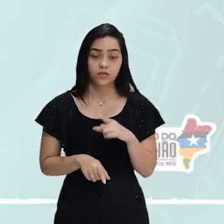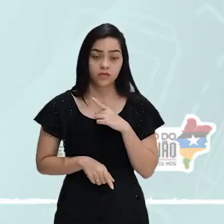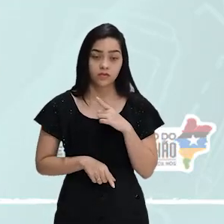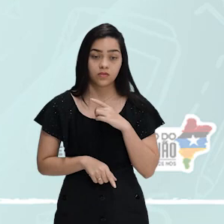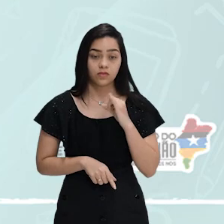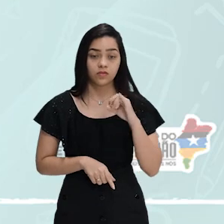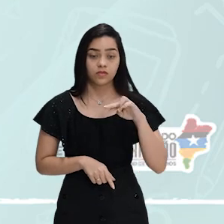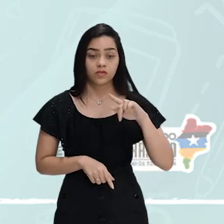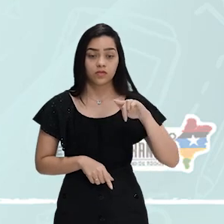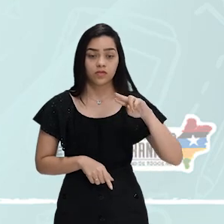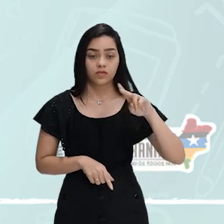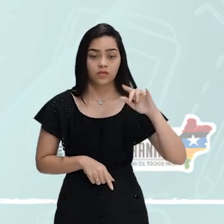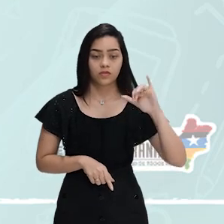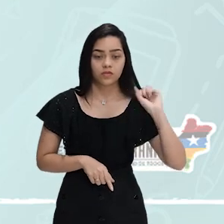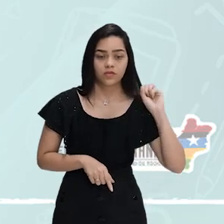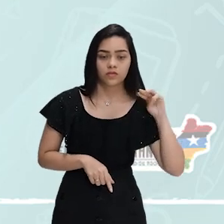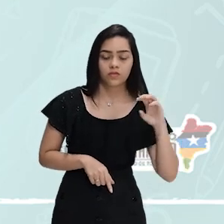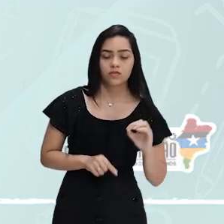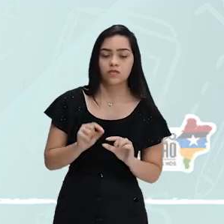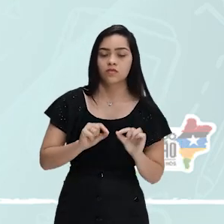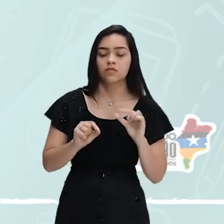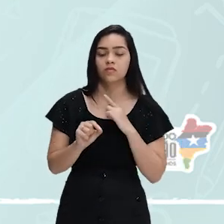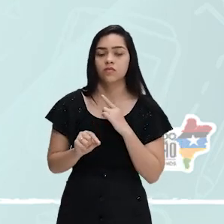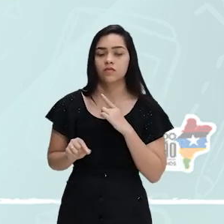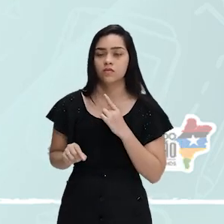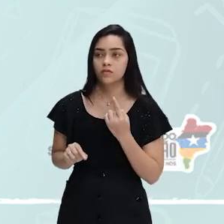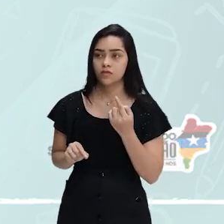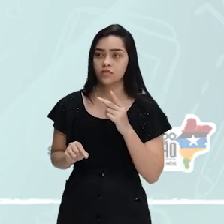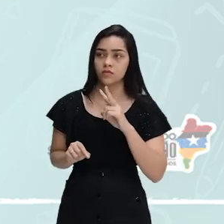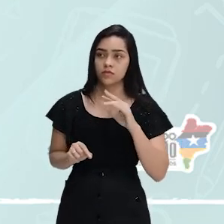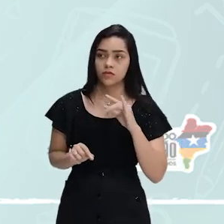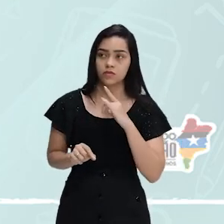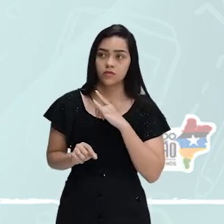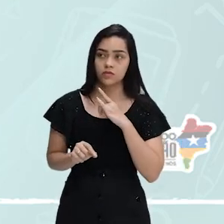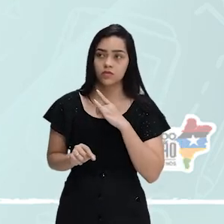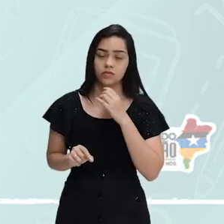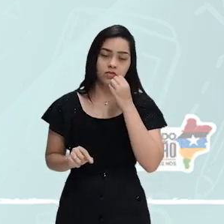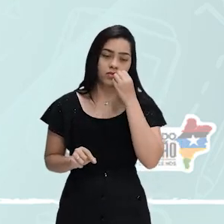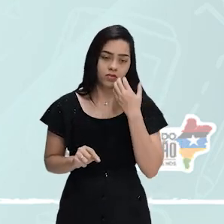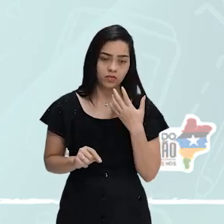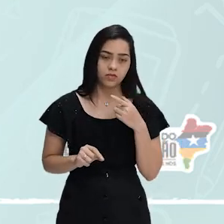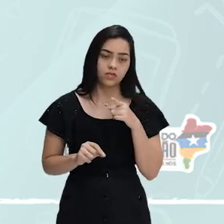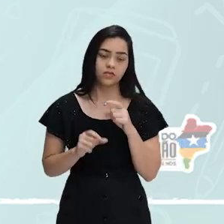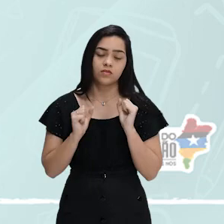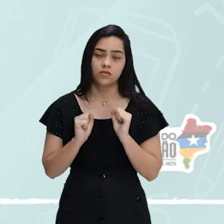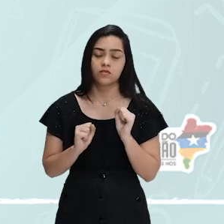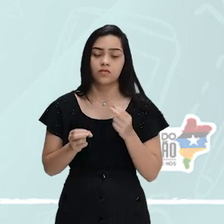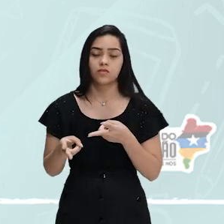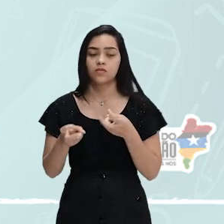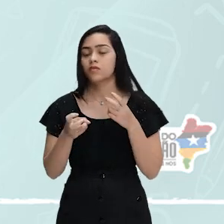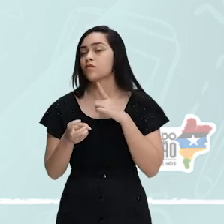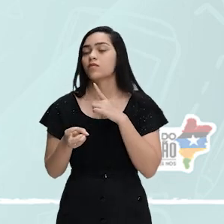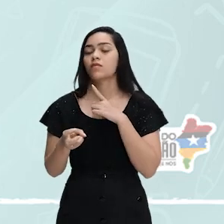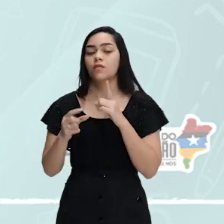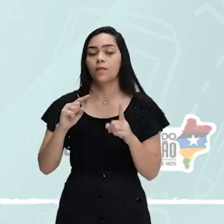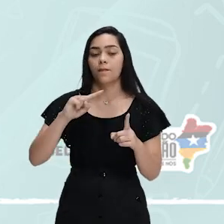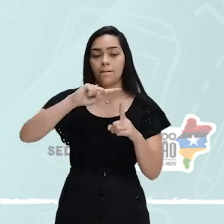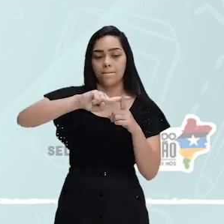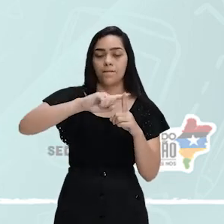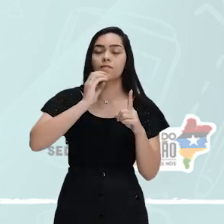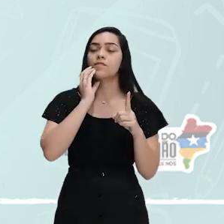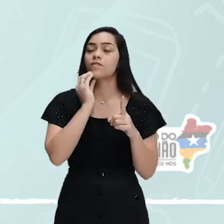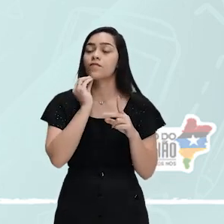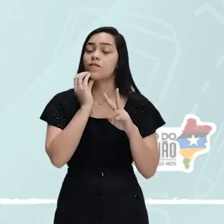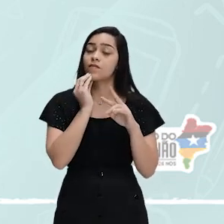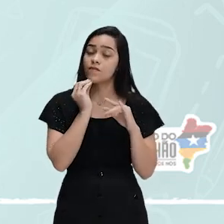o inquilinismo, nós vamos ter um indivíduo que vai ser beneficiado, como vocês podem perceber, tem um sinal positivo aqui,